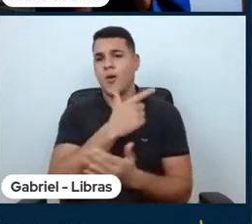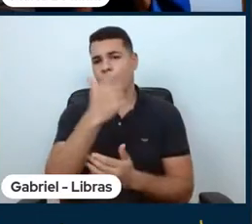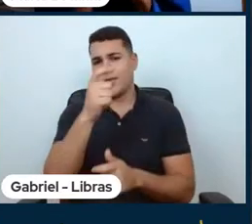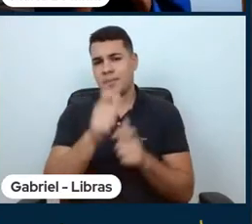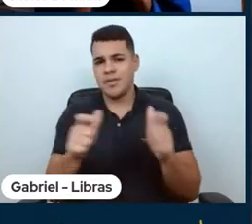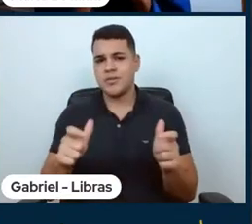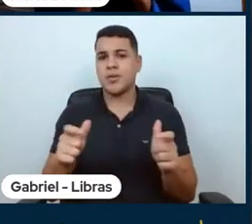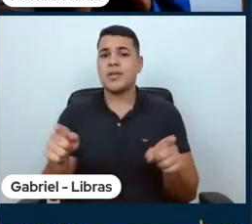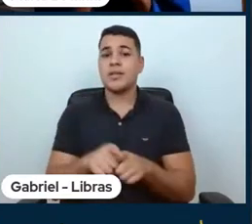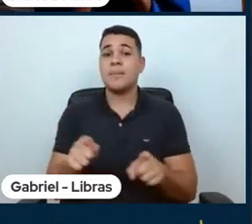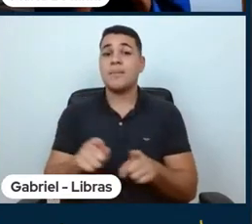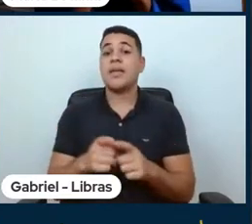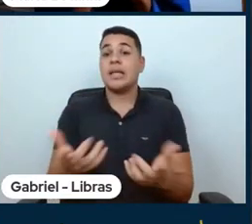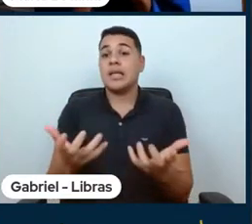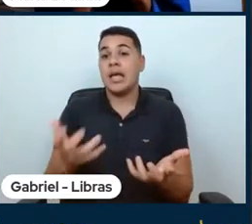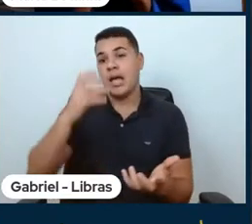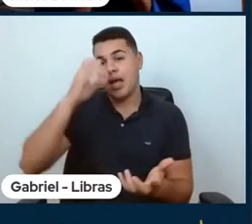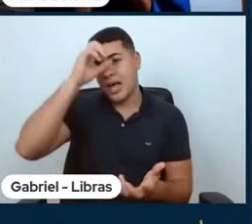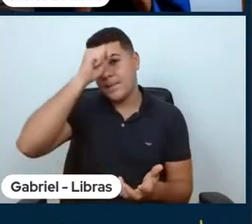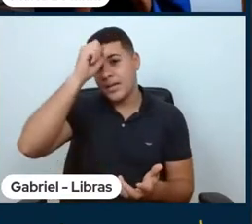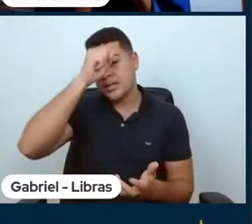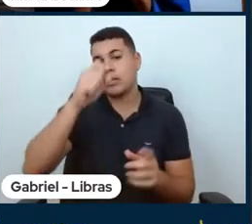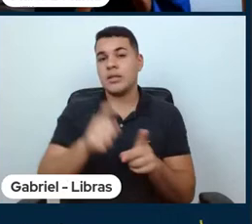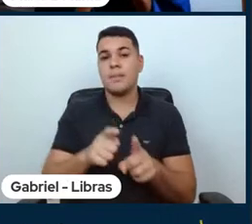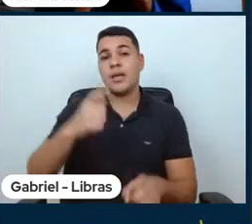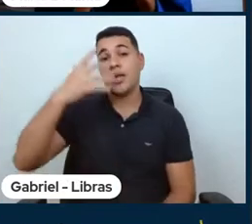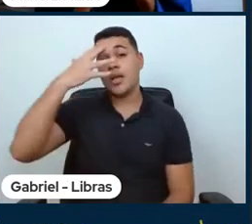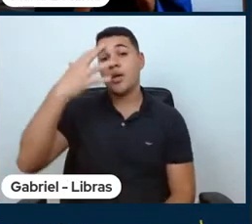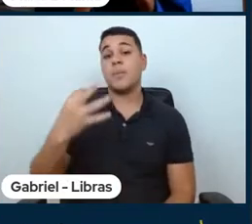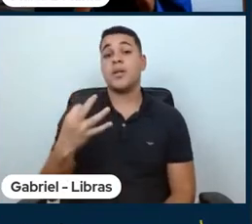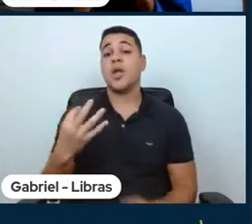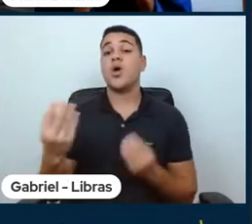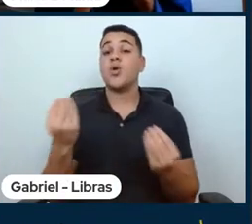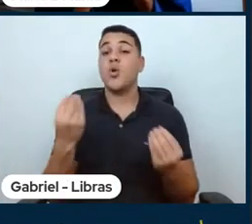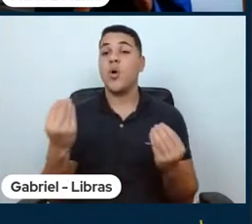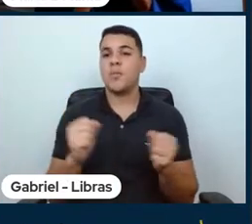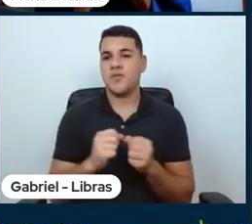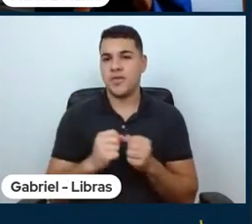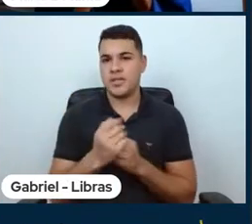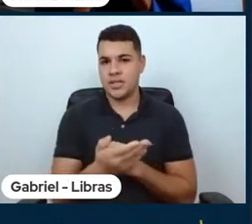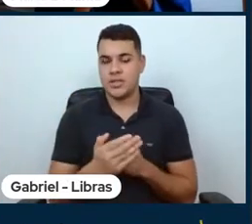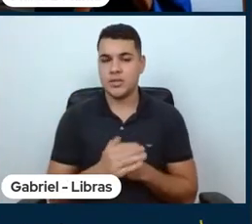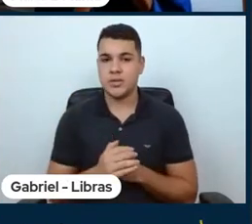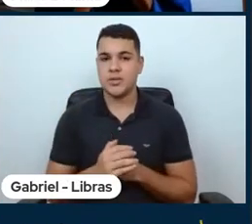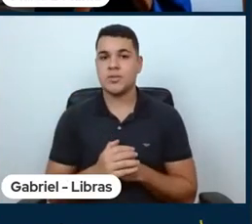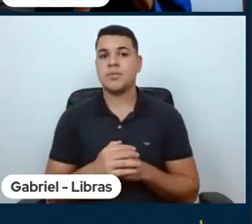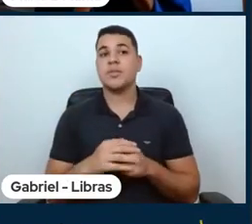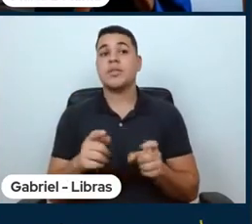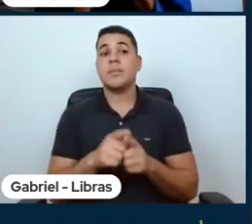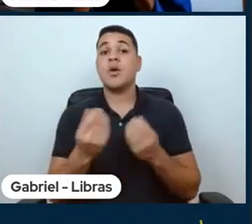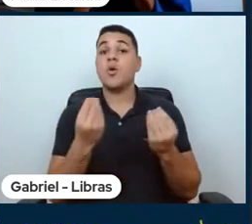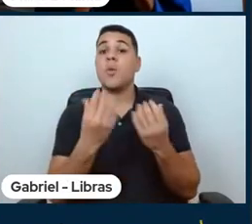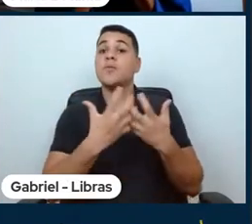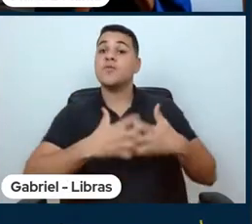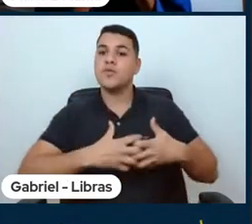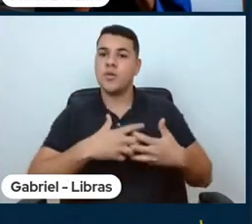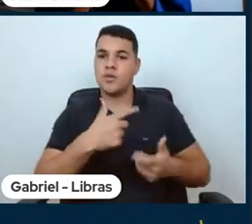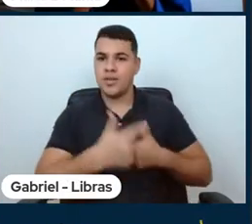em aprender e a entender como se faz o trabalho por aqui.